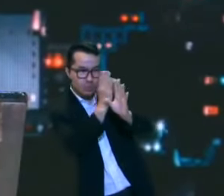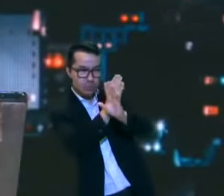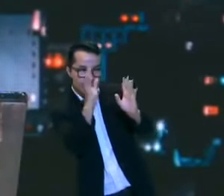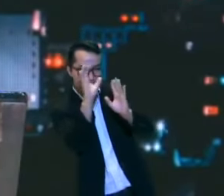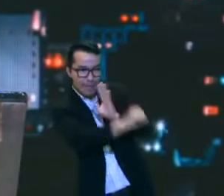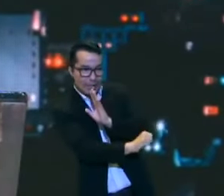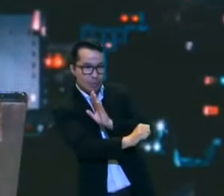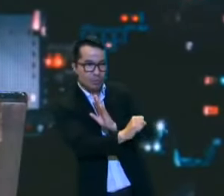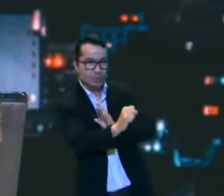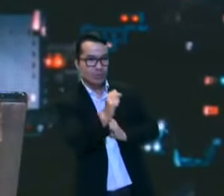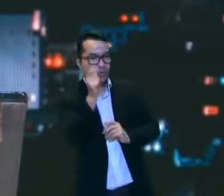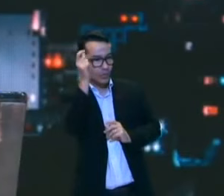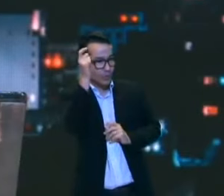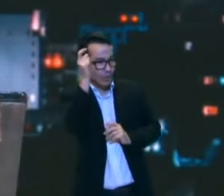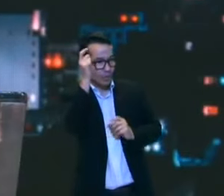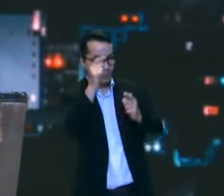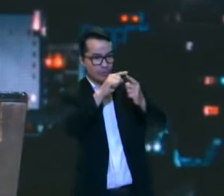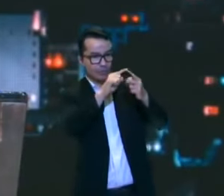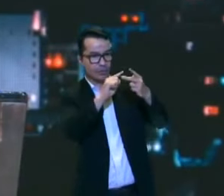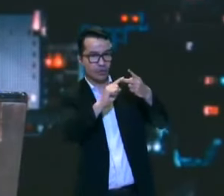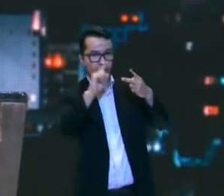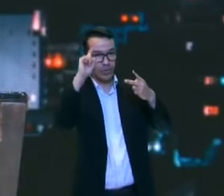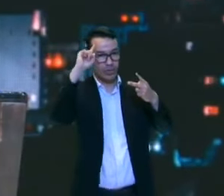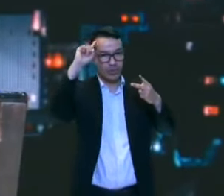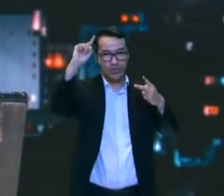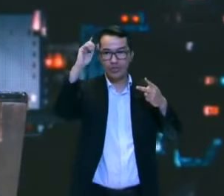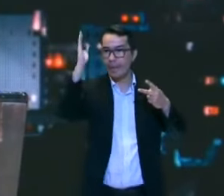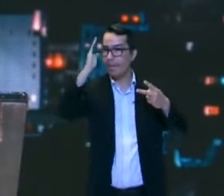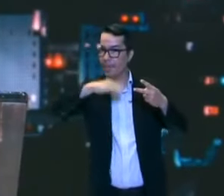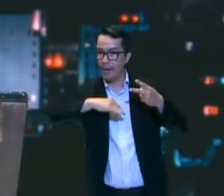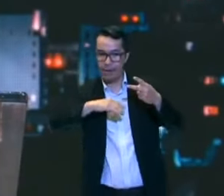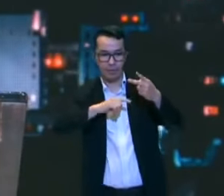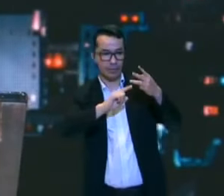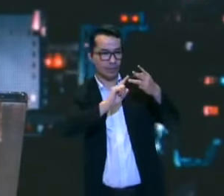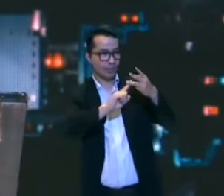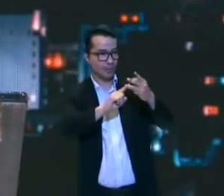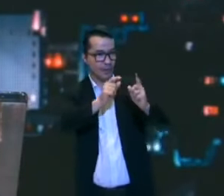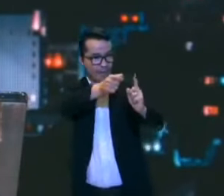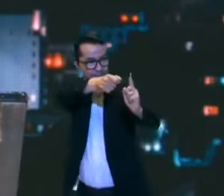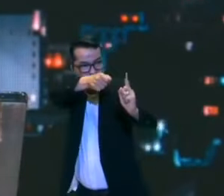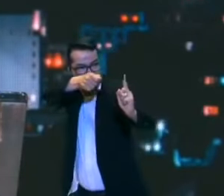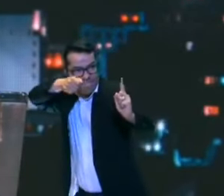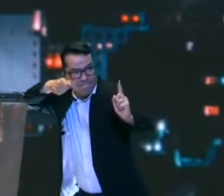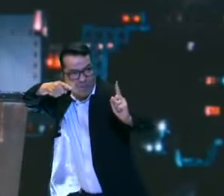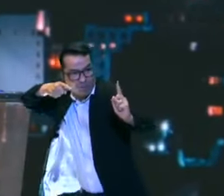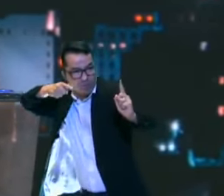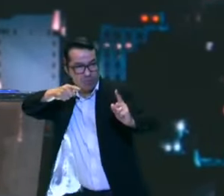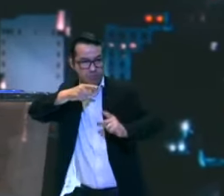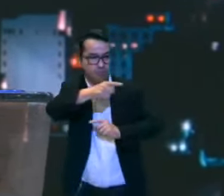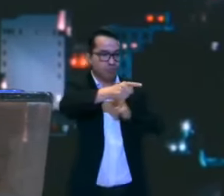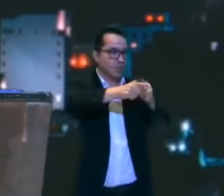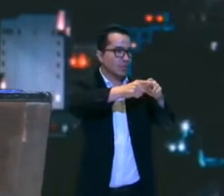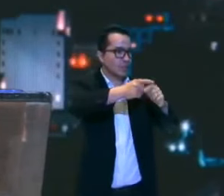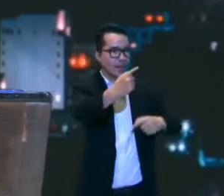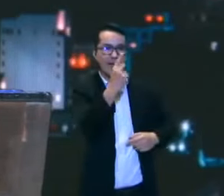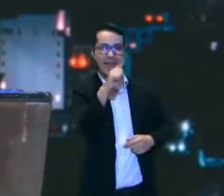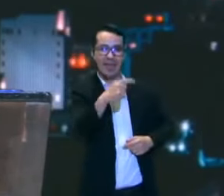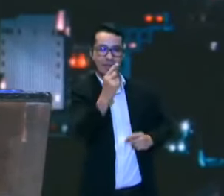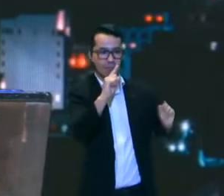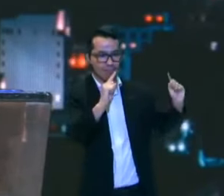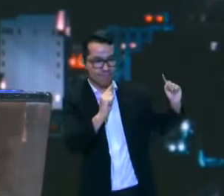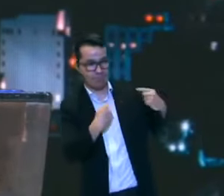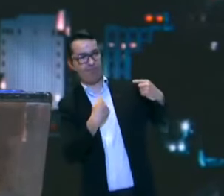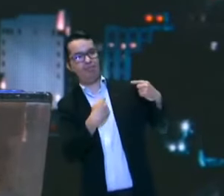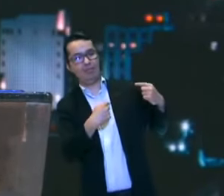mau, as setas inflamadas e a última, os disfarces. Eu vou